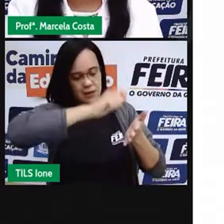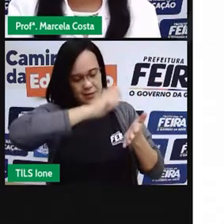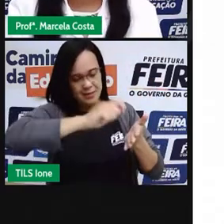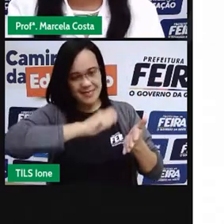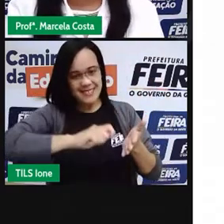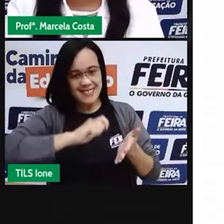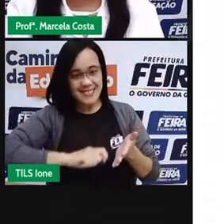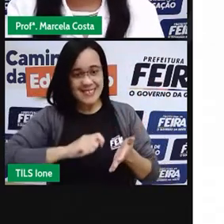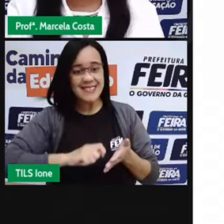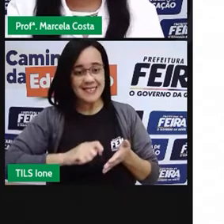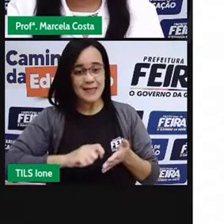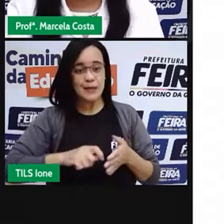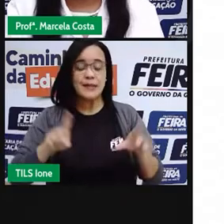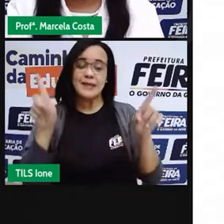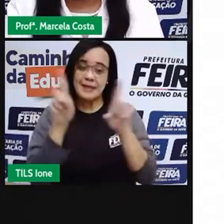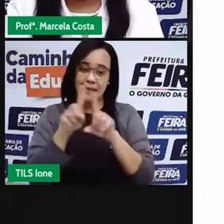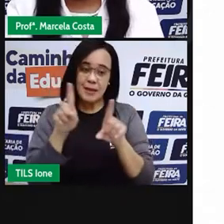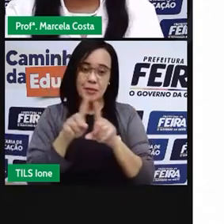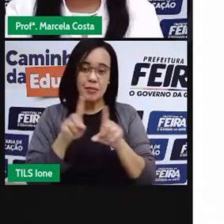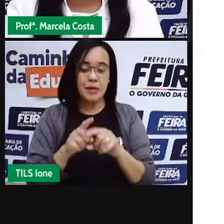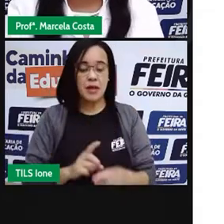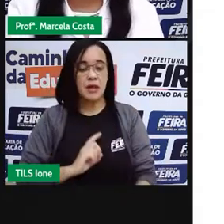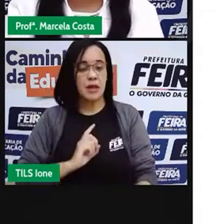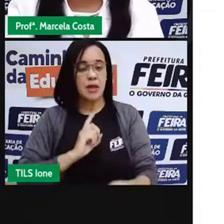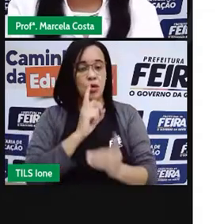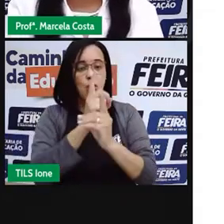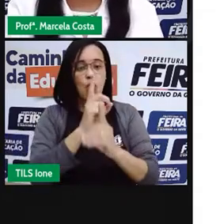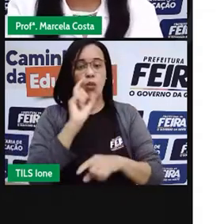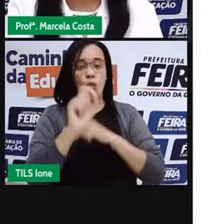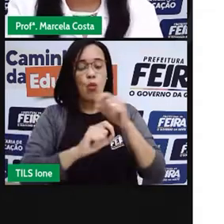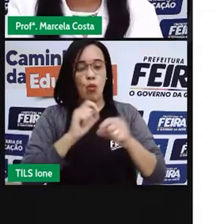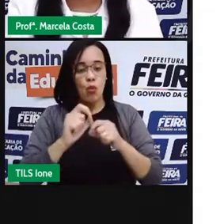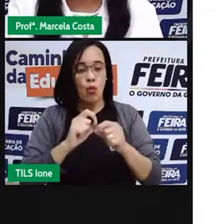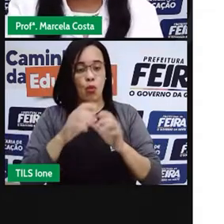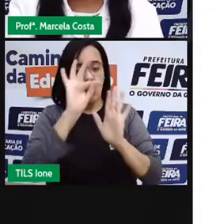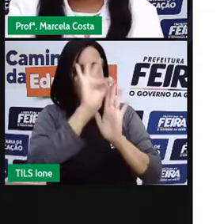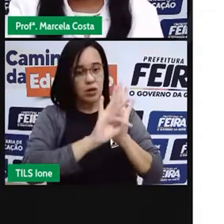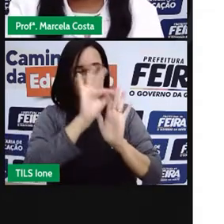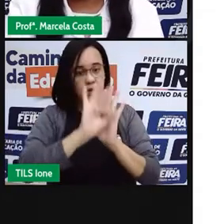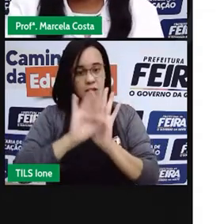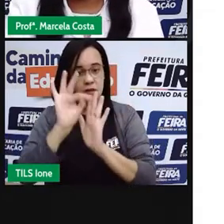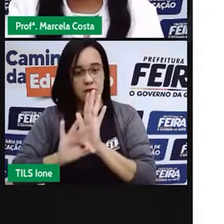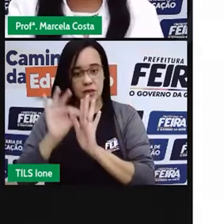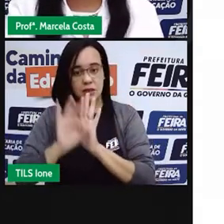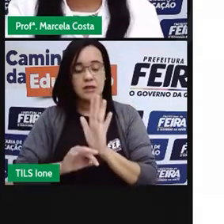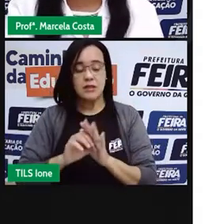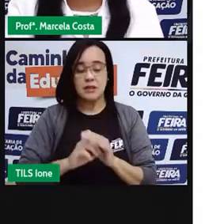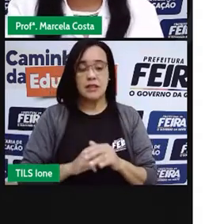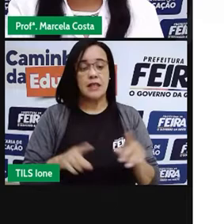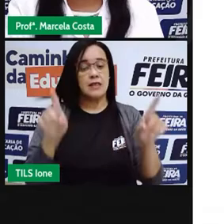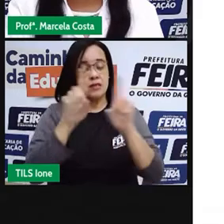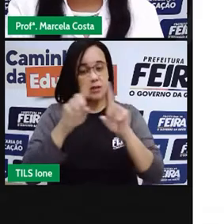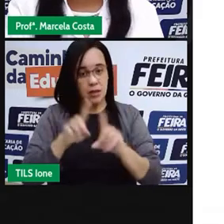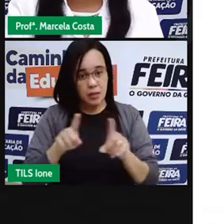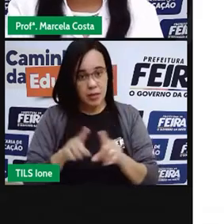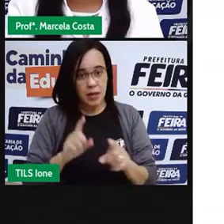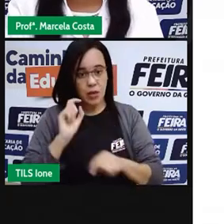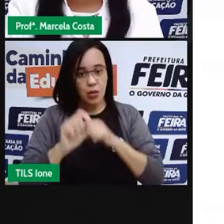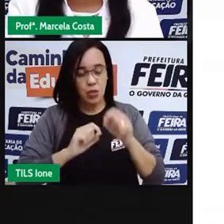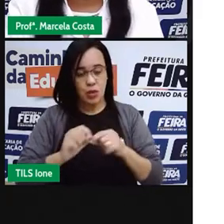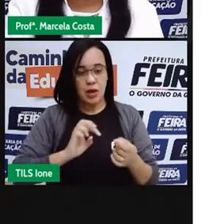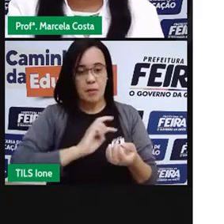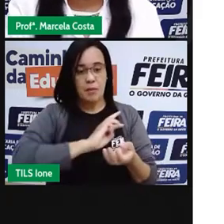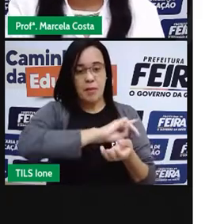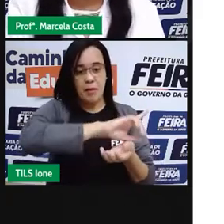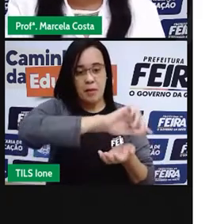E também aprendam a identificar e a contextualizar diferentes modalidades artísticas. Tá certo?